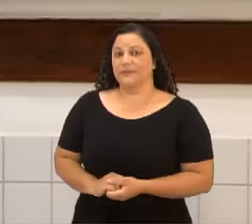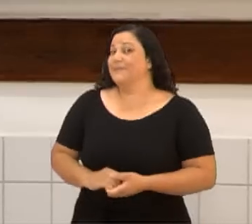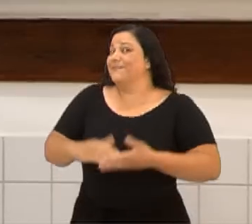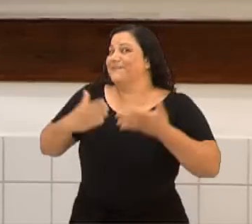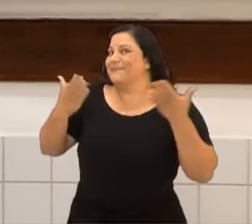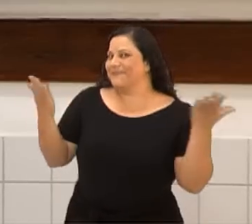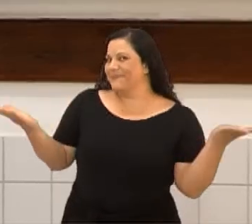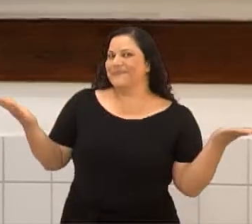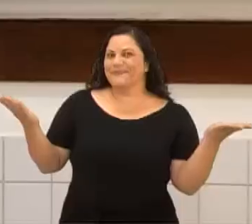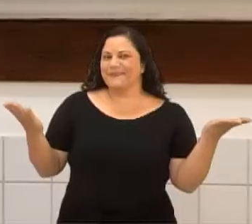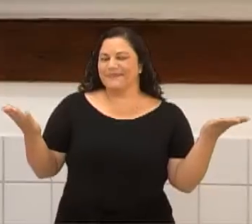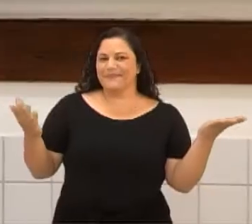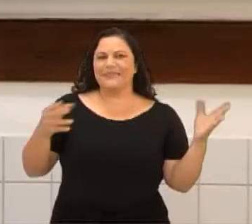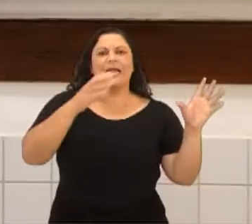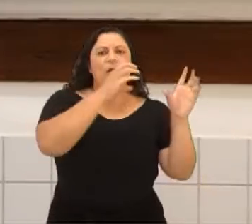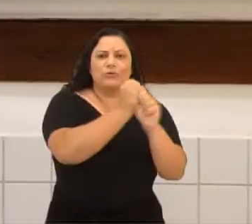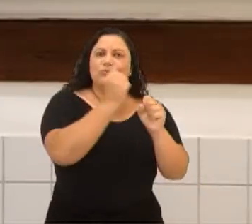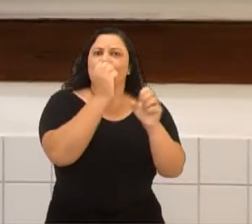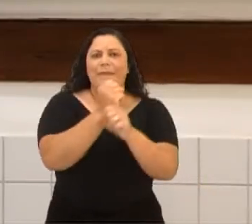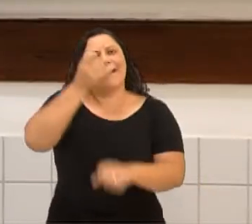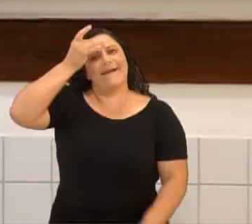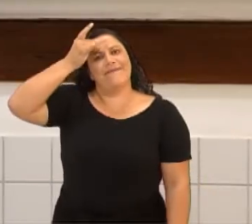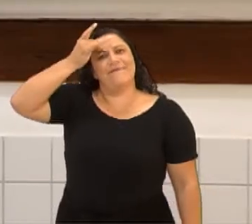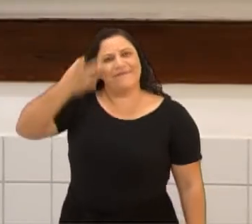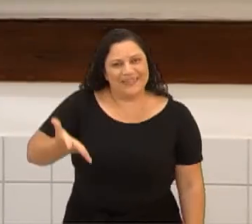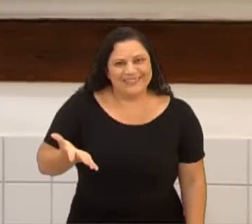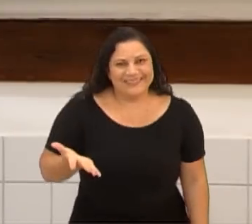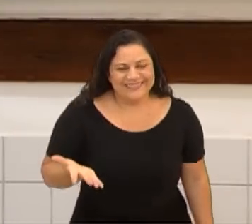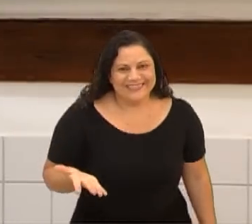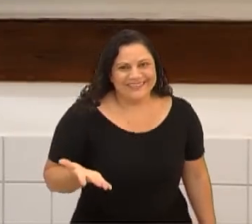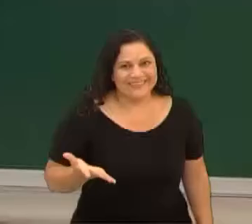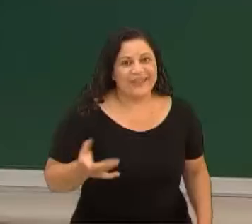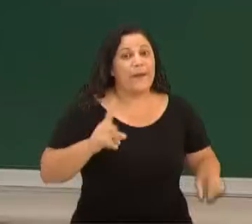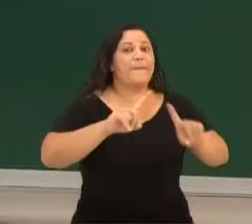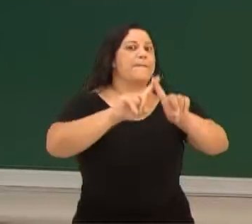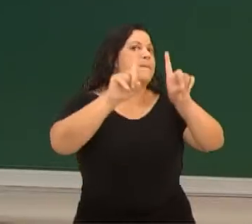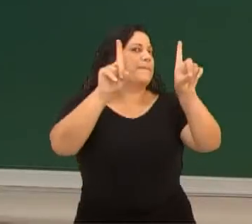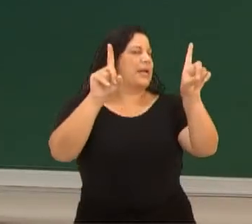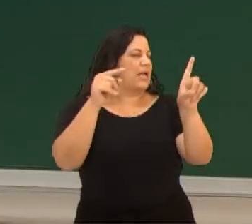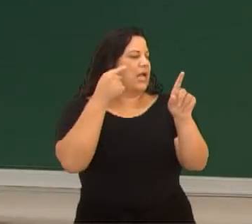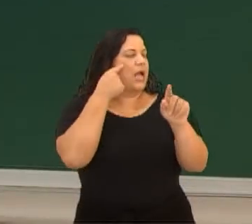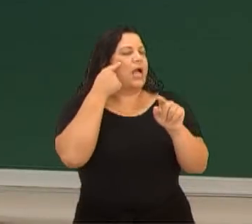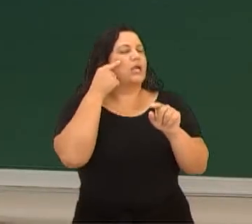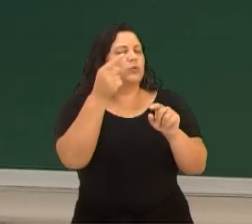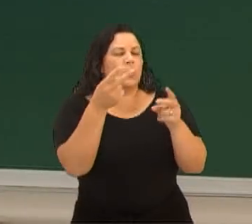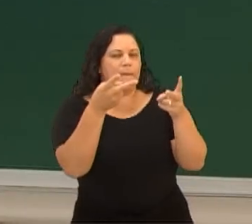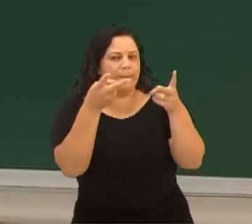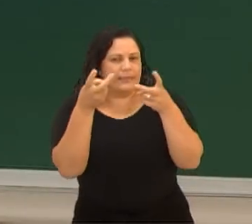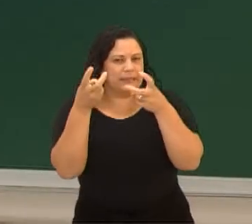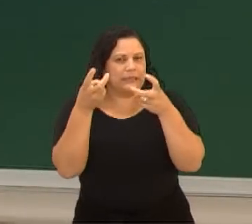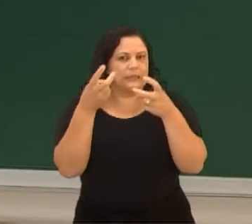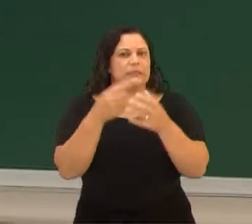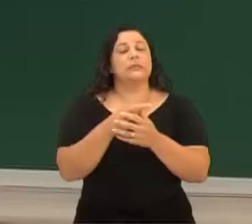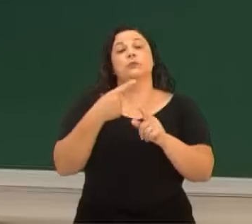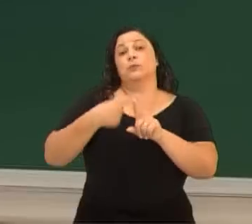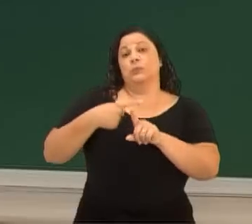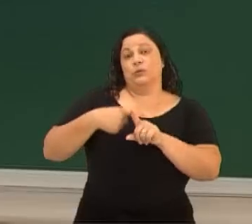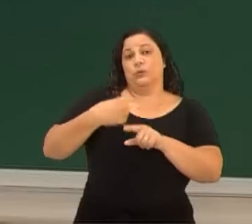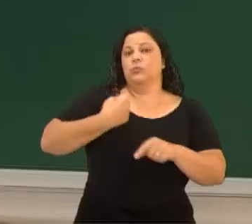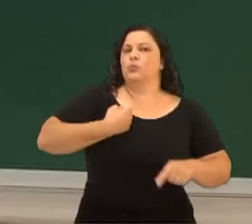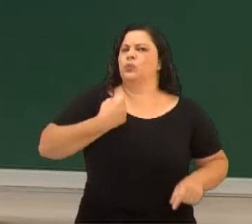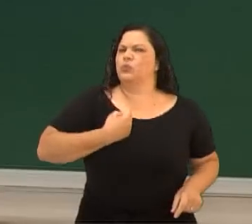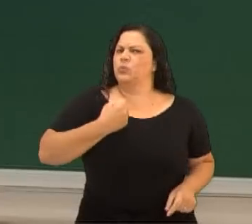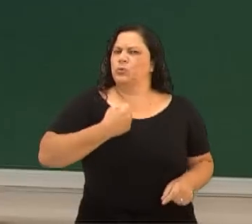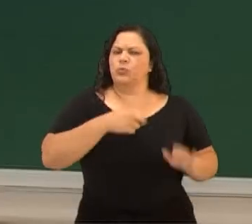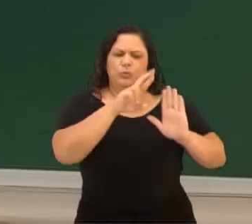E aí, somar é fácil, né? Mas não se engane, números decimais, lembrar